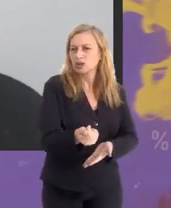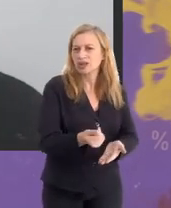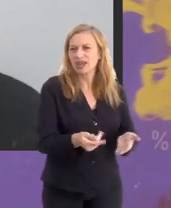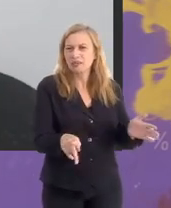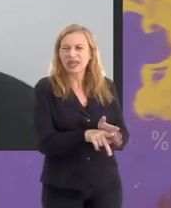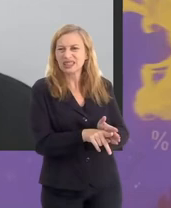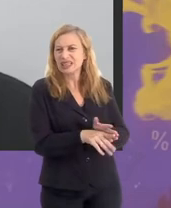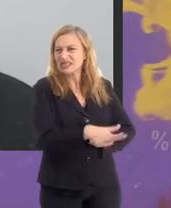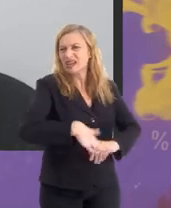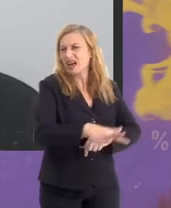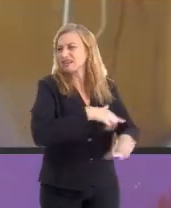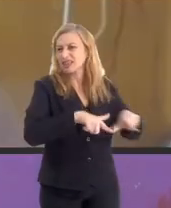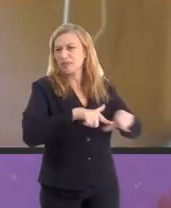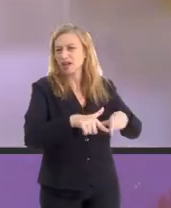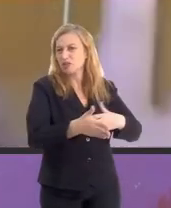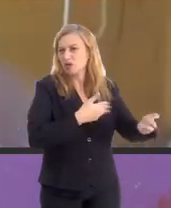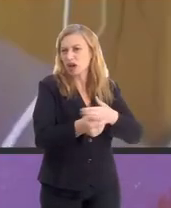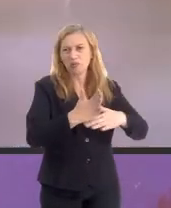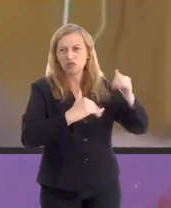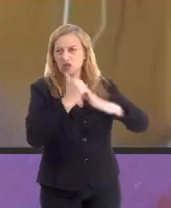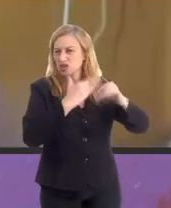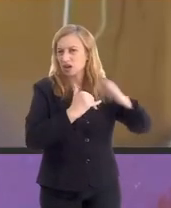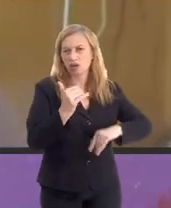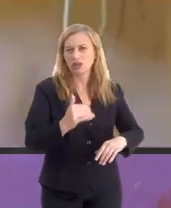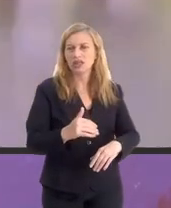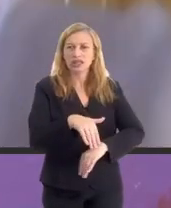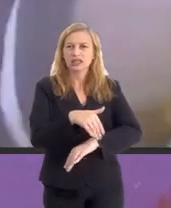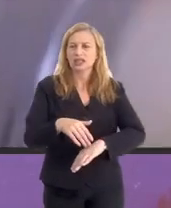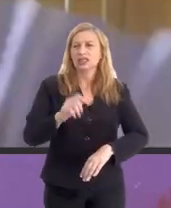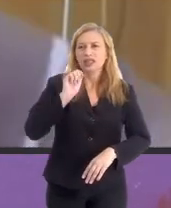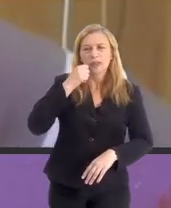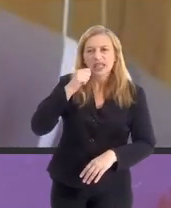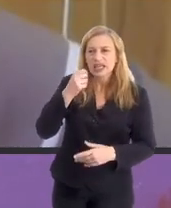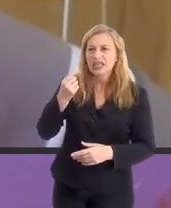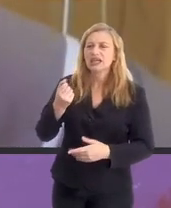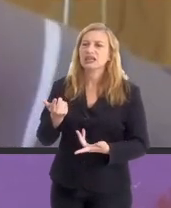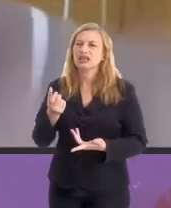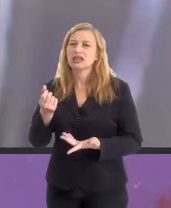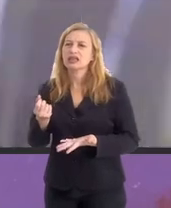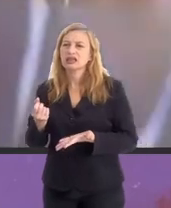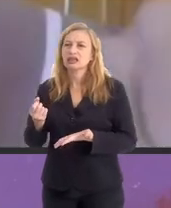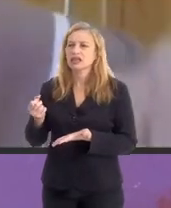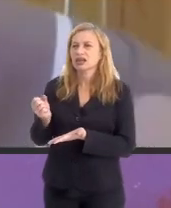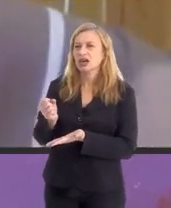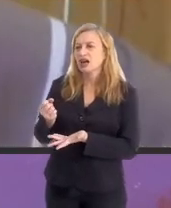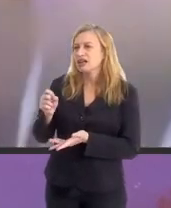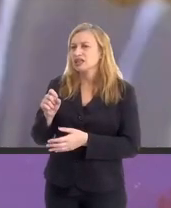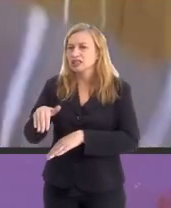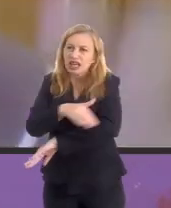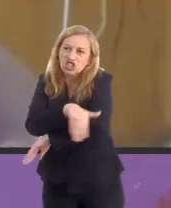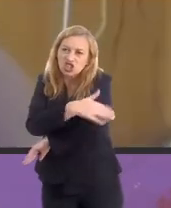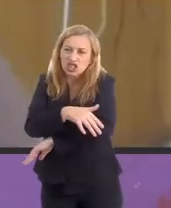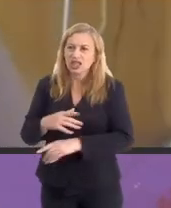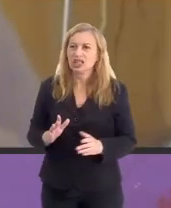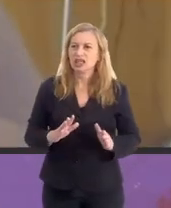limite Isso faz parte do mercado a funciona sem qualquer outra opção na padaria da esquina na TV no rádio no